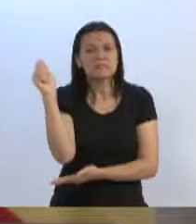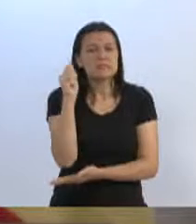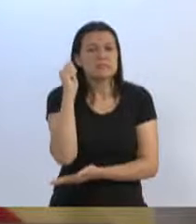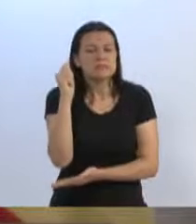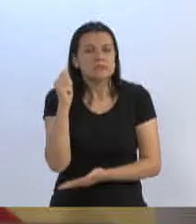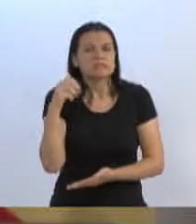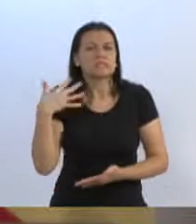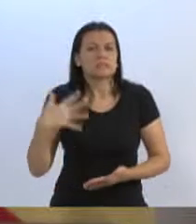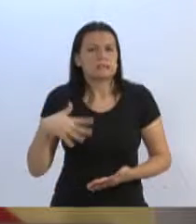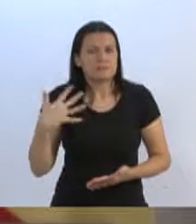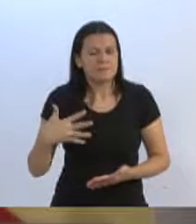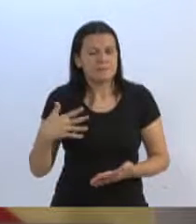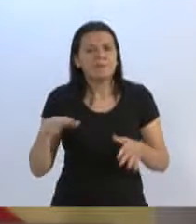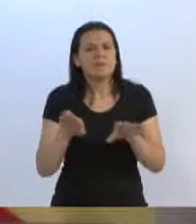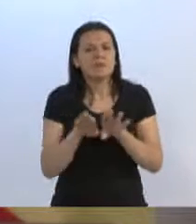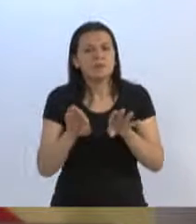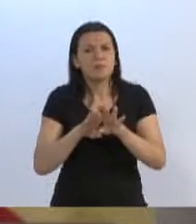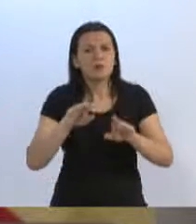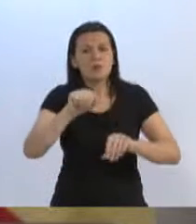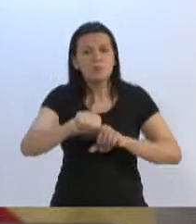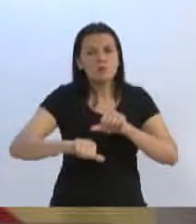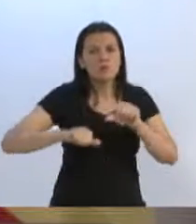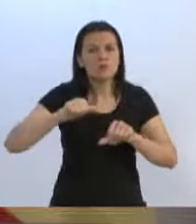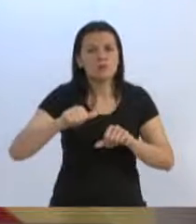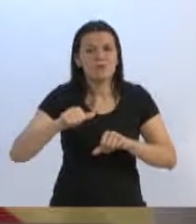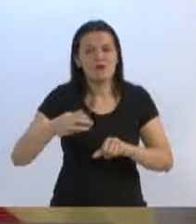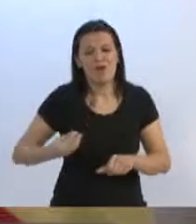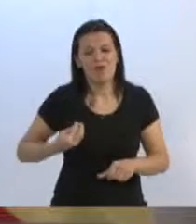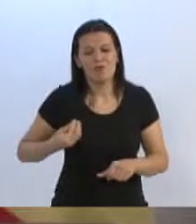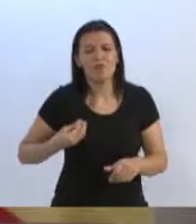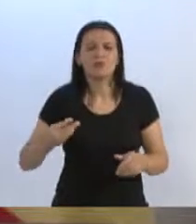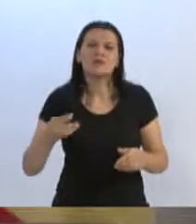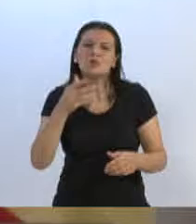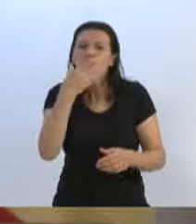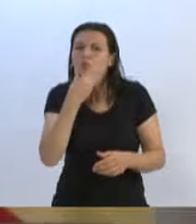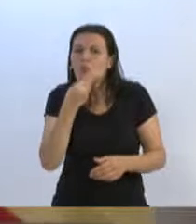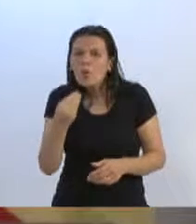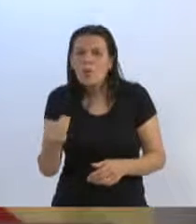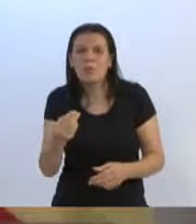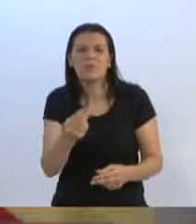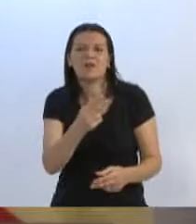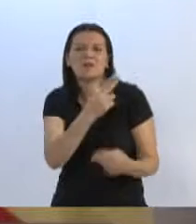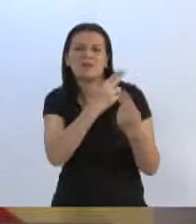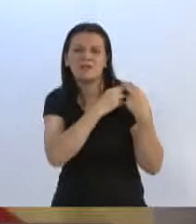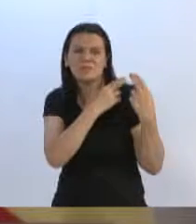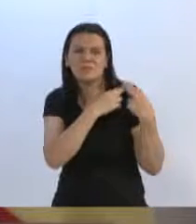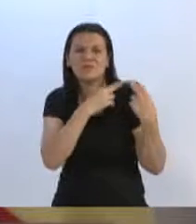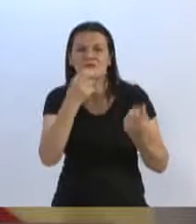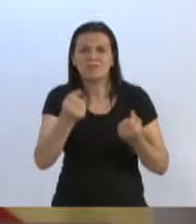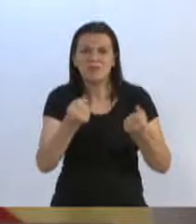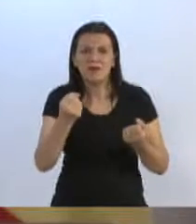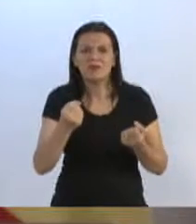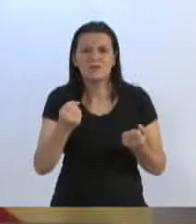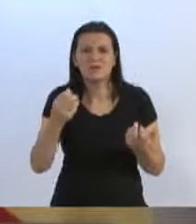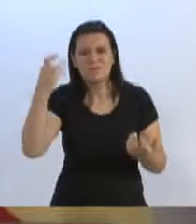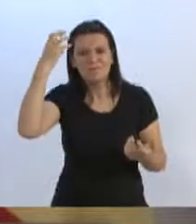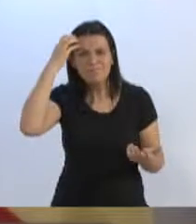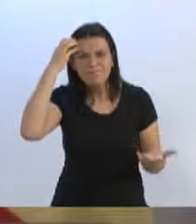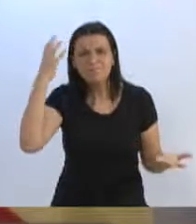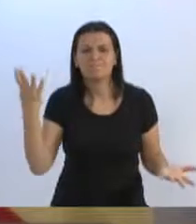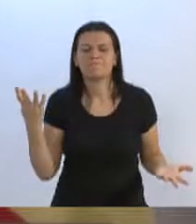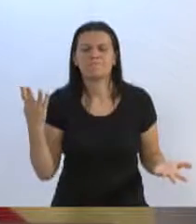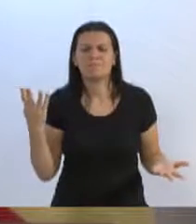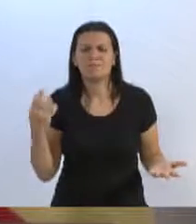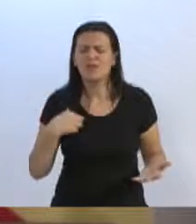modificou inclusive a própria vida do autor e de toda a família envolvida, eu tenho certeza que se